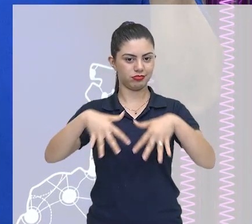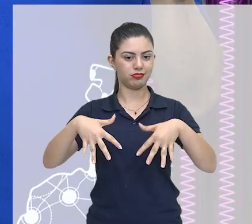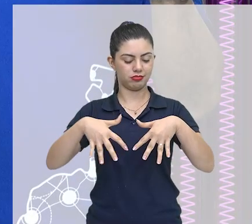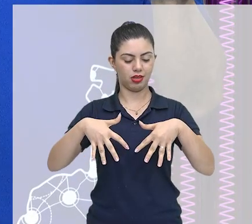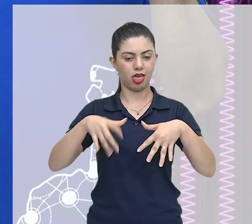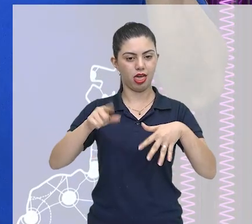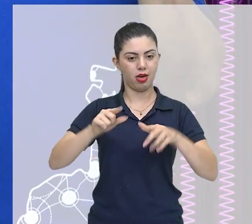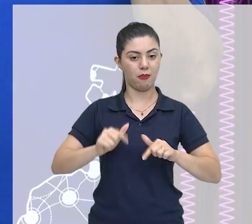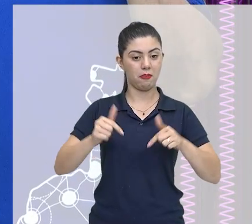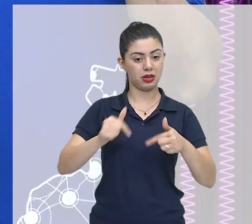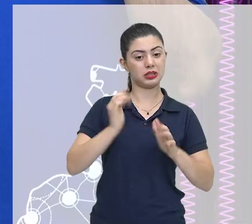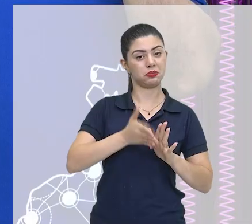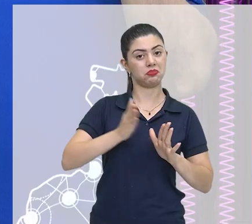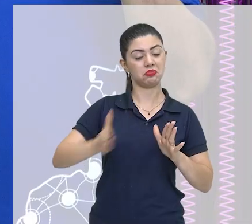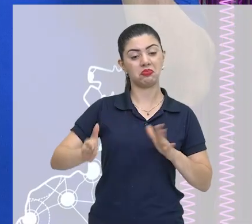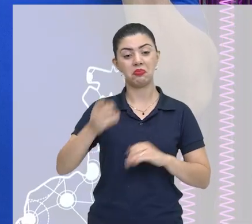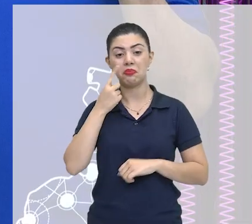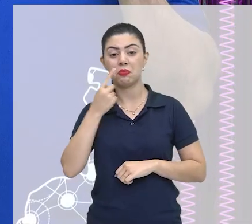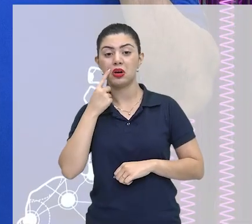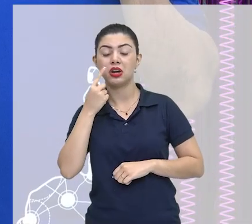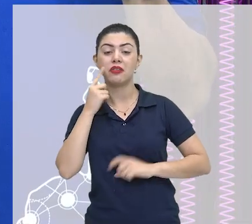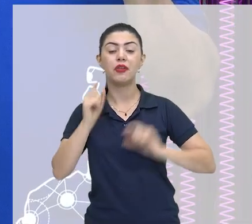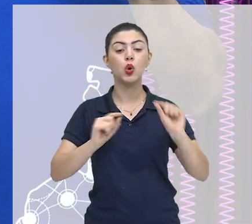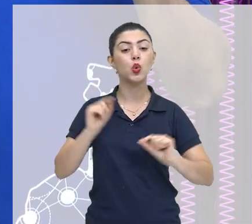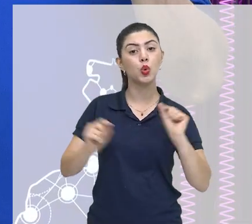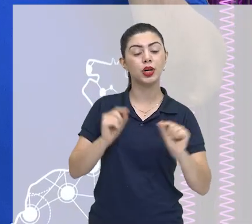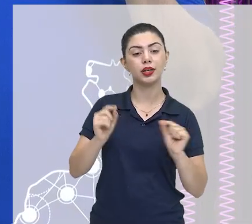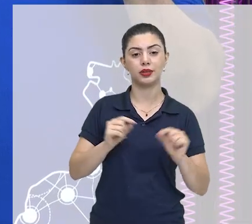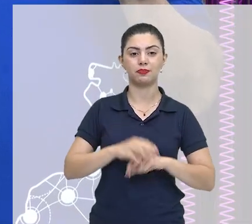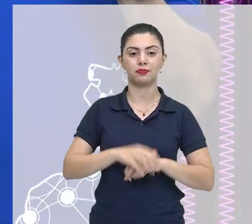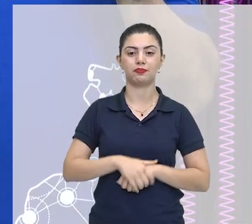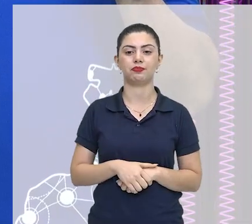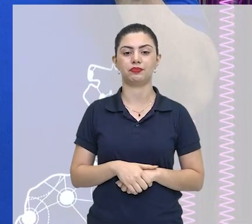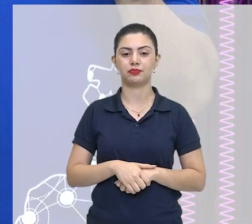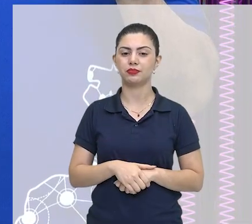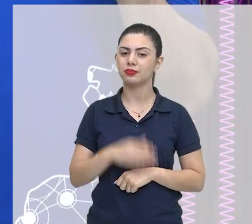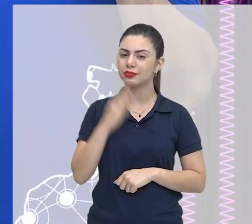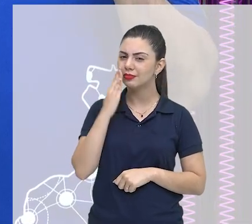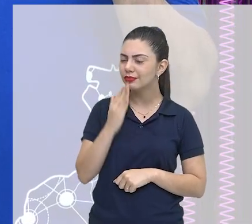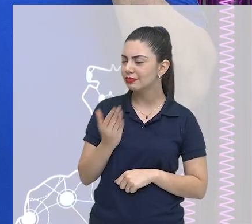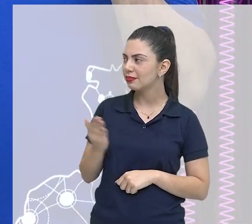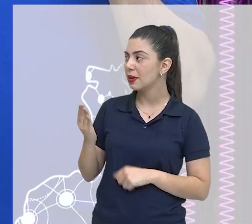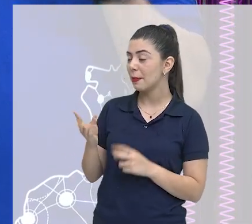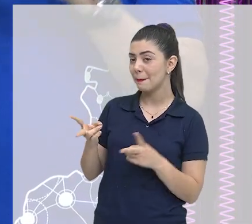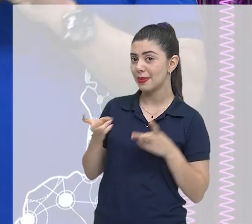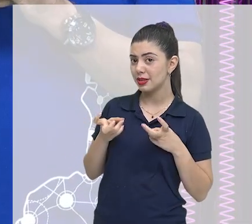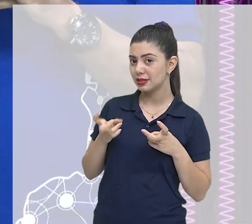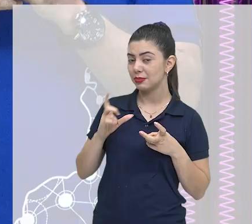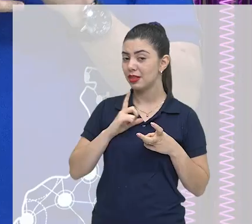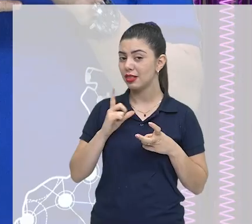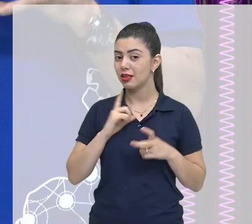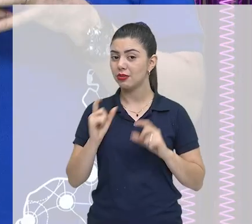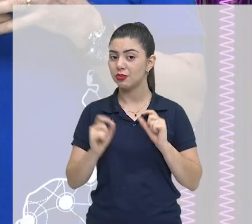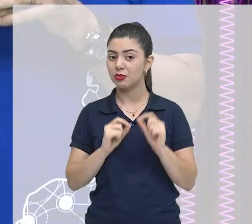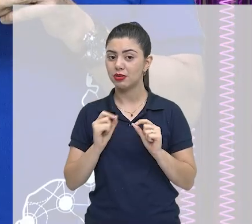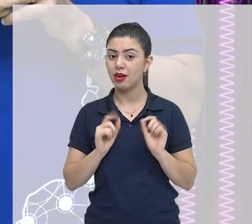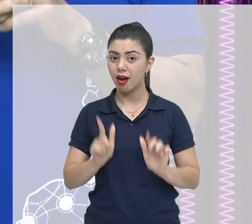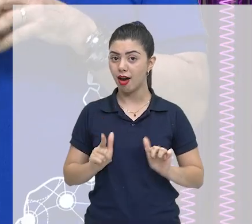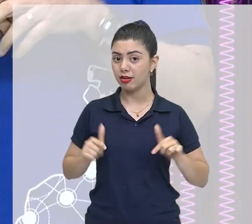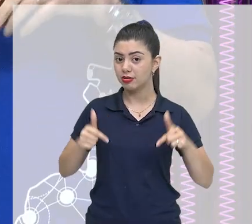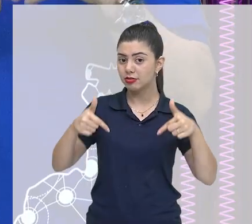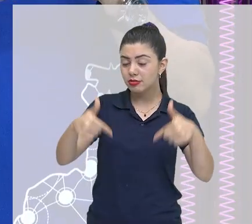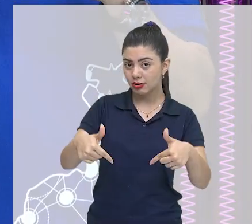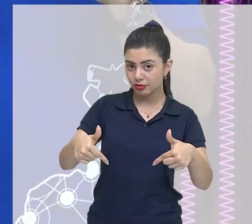E vamos ver do que esse fluxograma trata. Se nós formos observar, olha, eu tenho